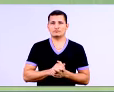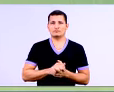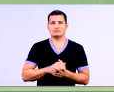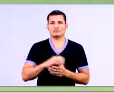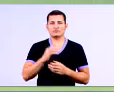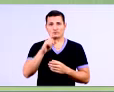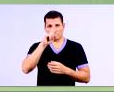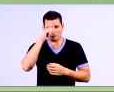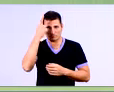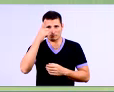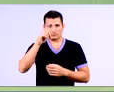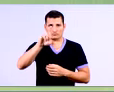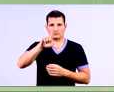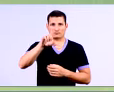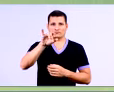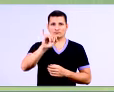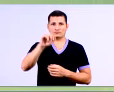link